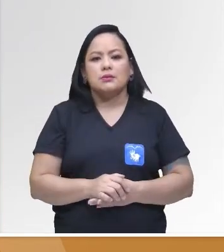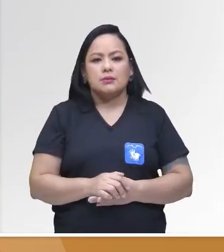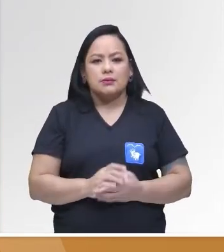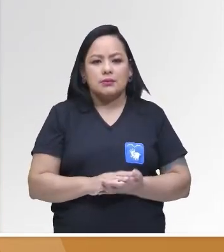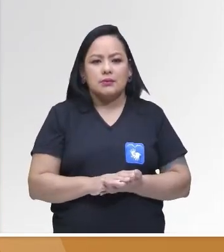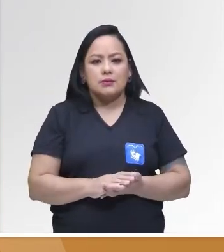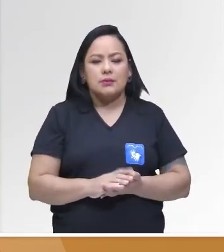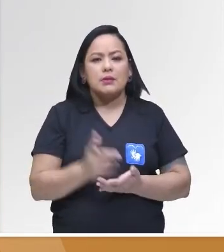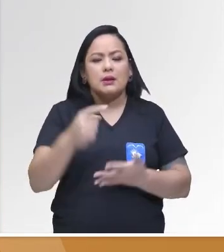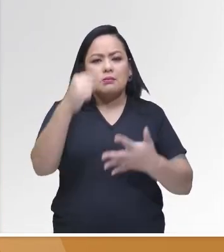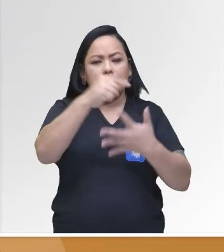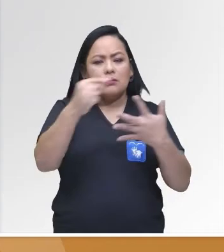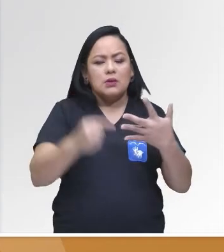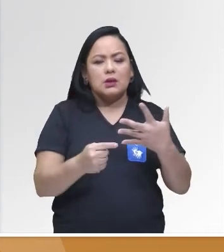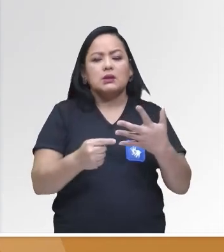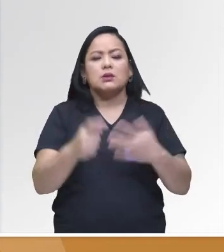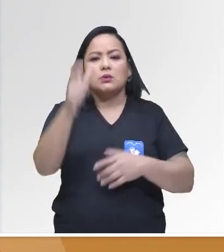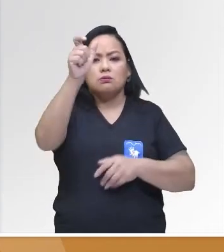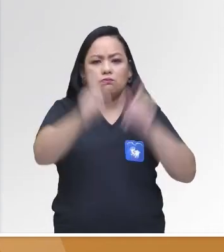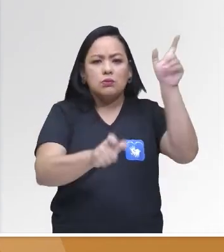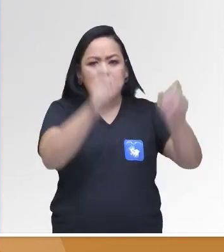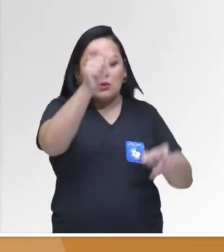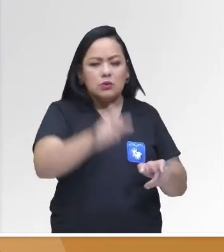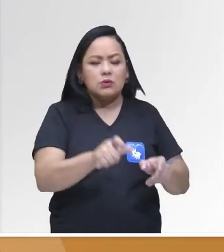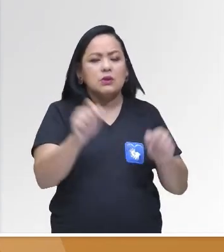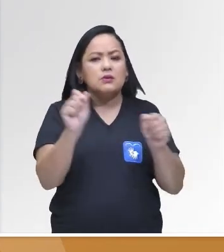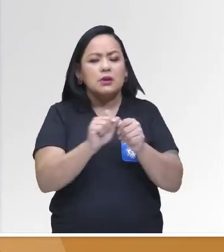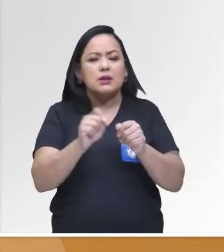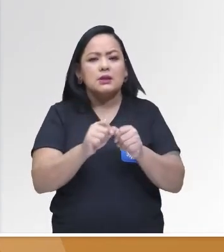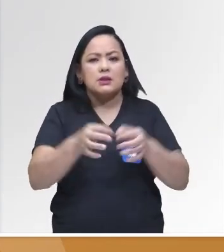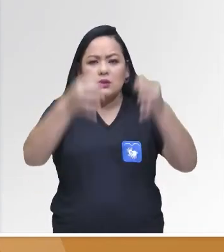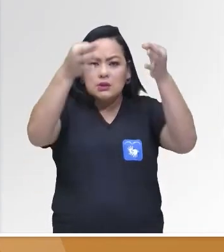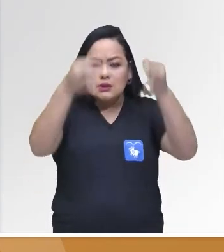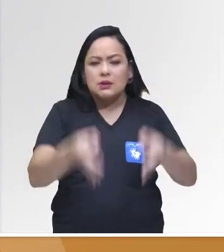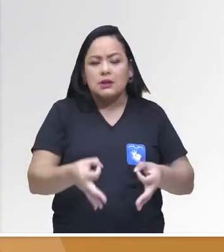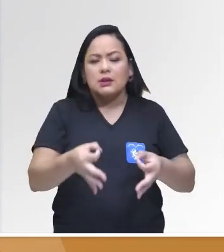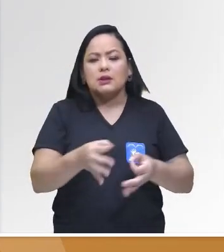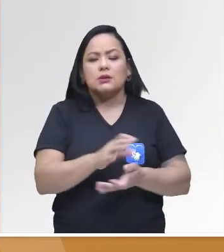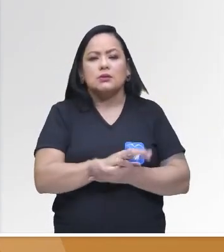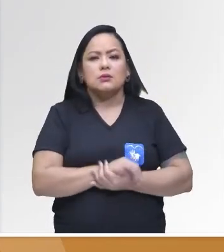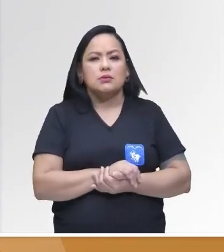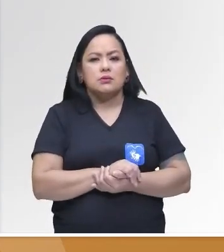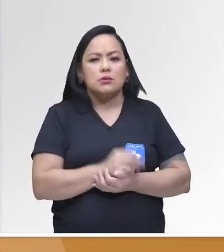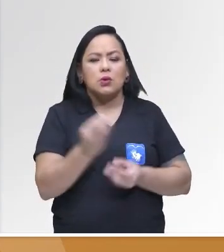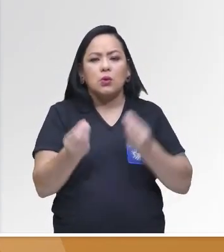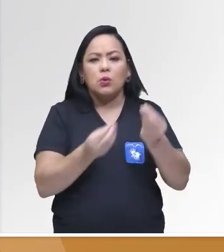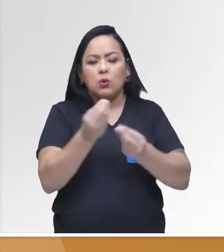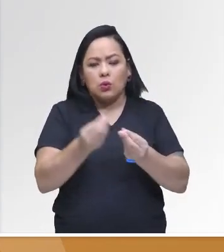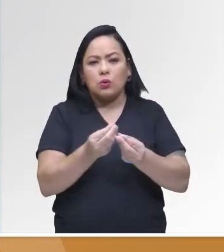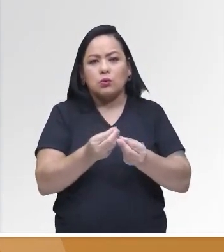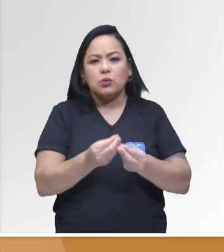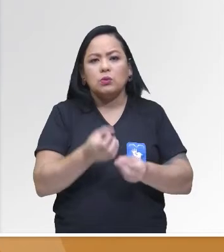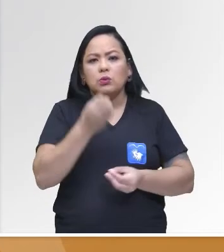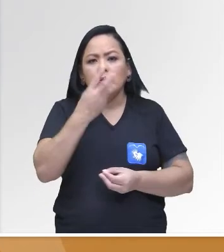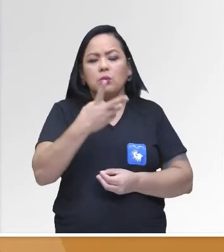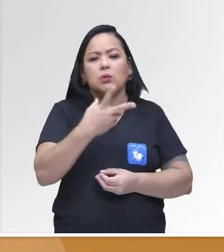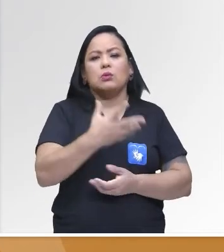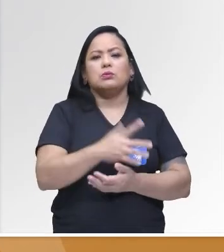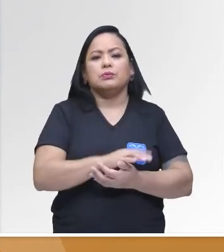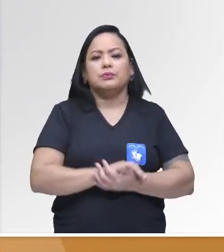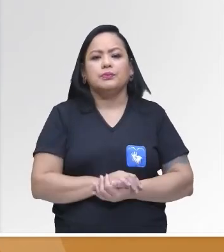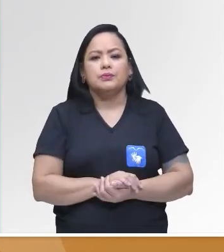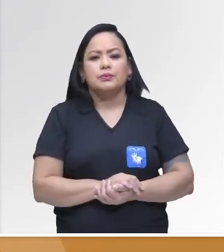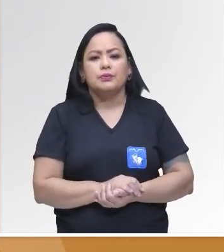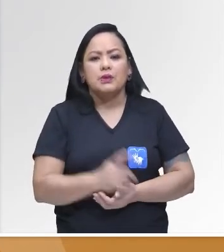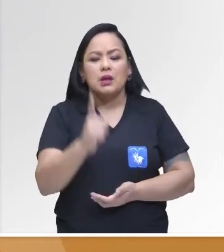os demais integrantes a agir dentro do que é estipulado como honesto.